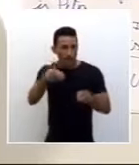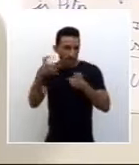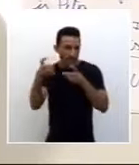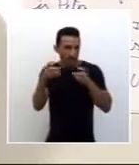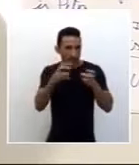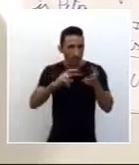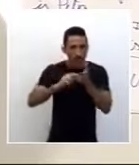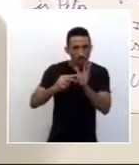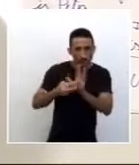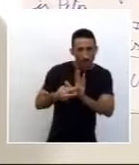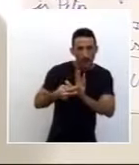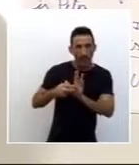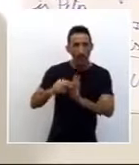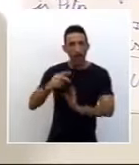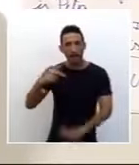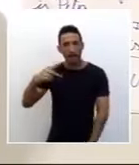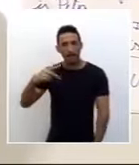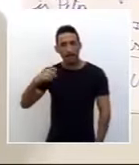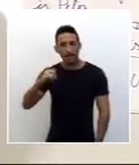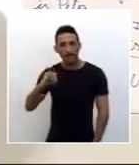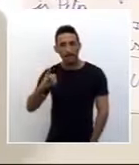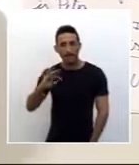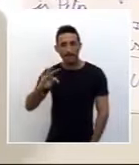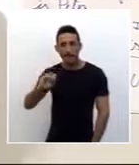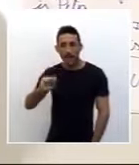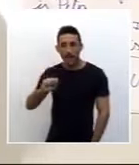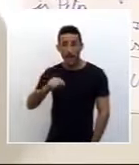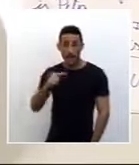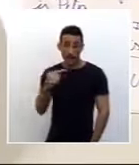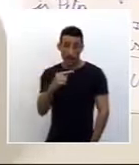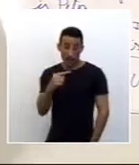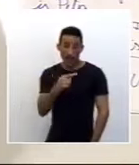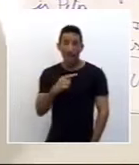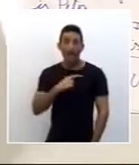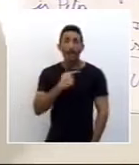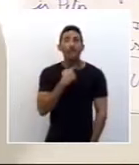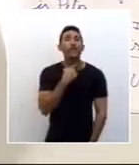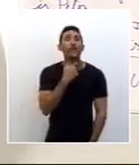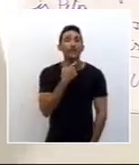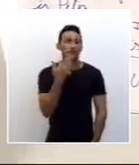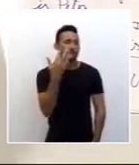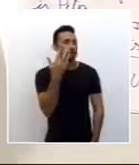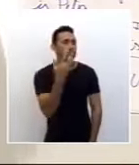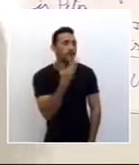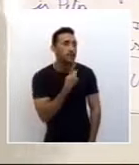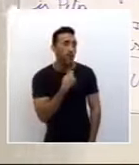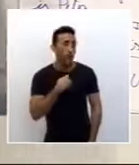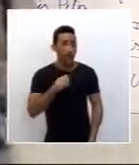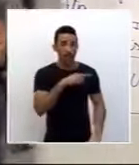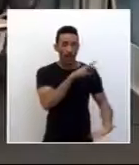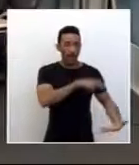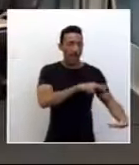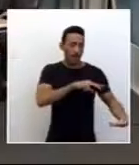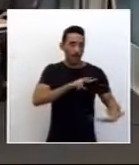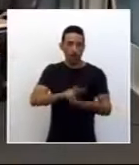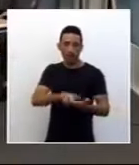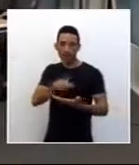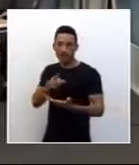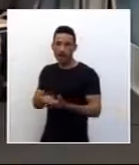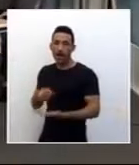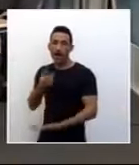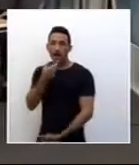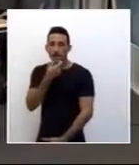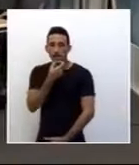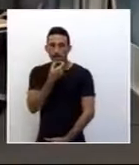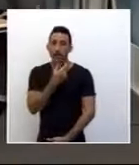Qual o significado de organização o João o professor João tem uma voz muito bonita ele vai ler viu gente eu vou traduzir tá só